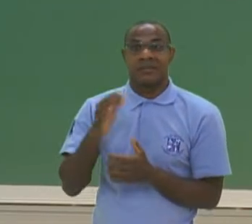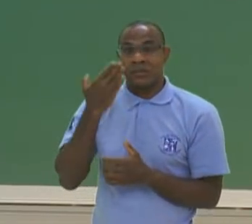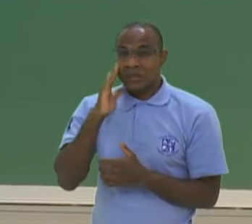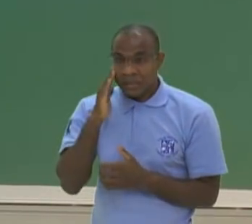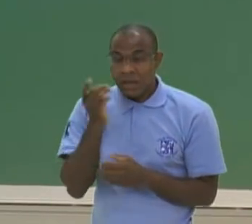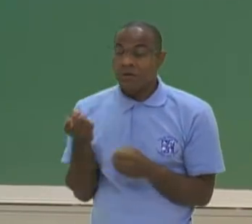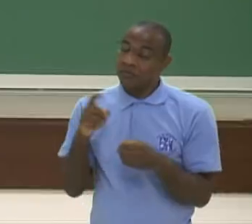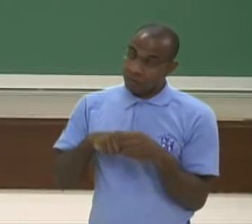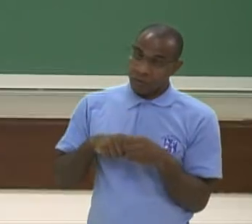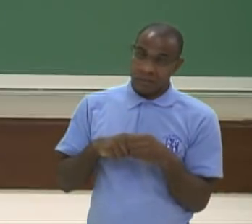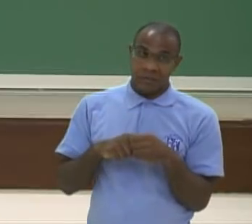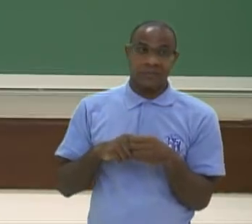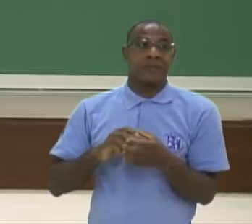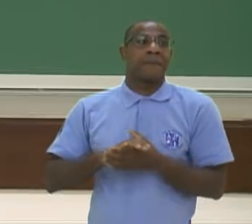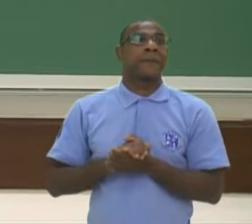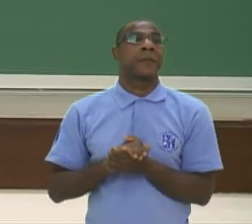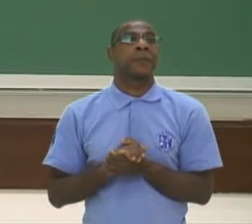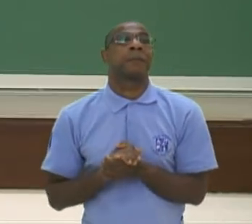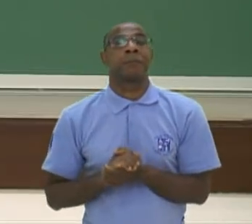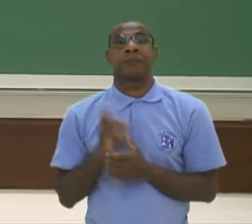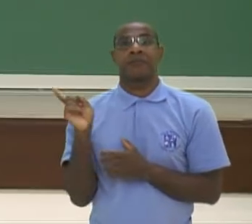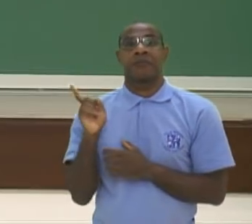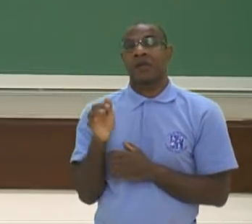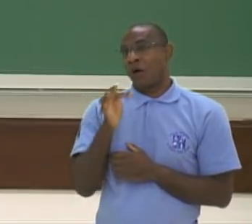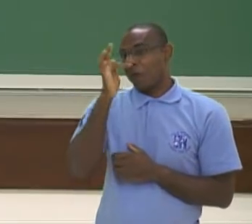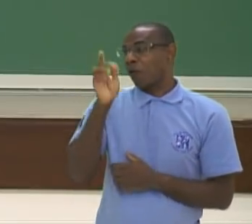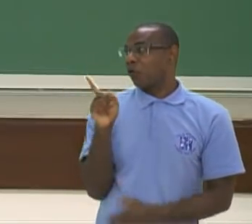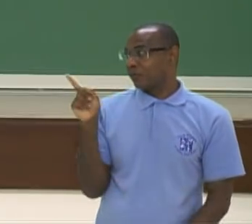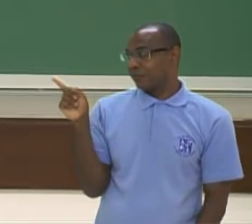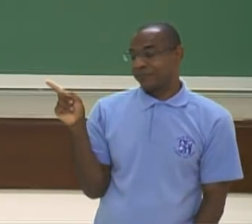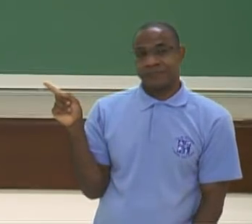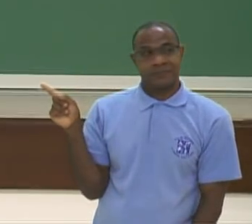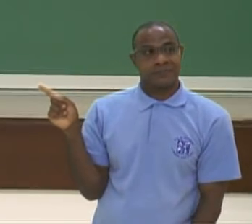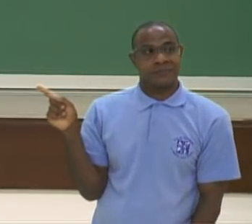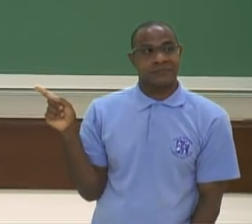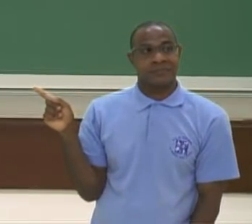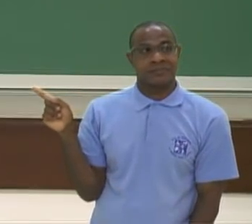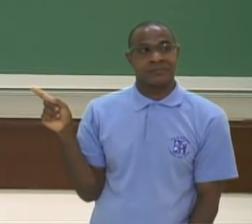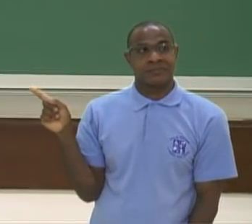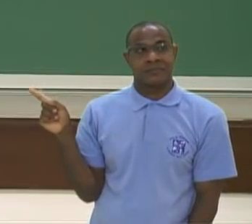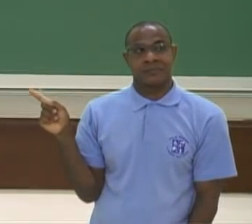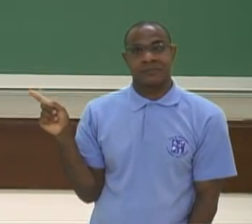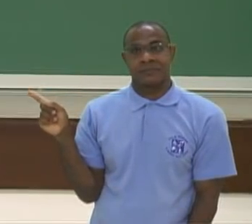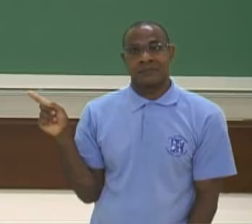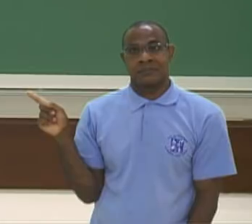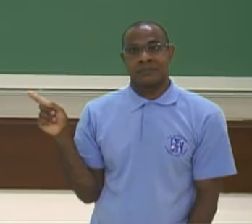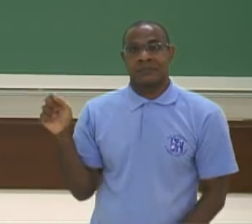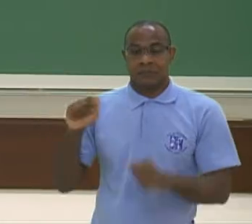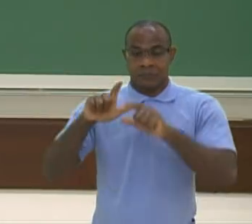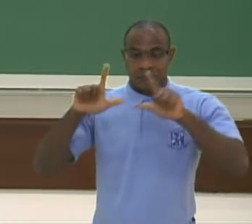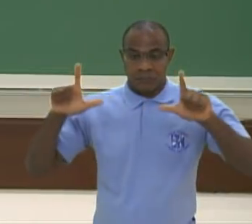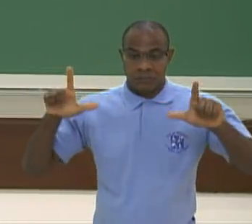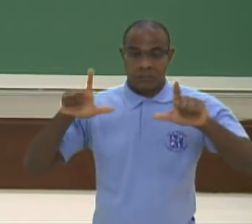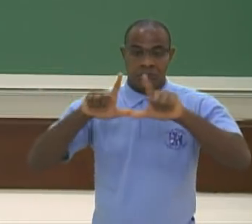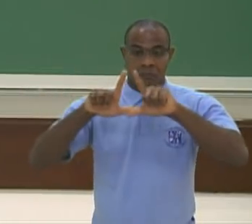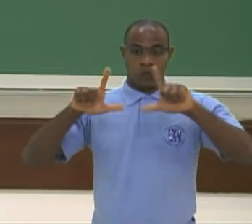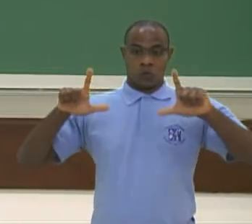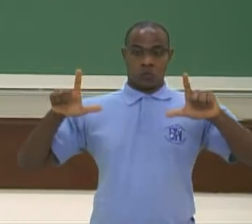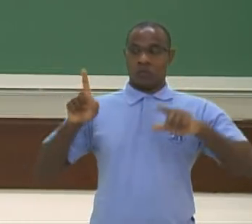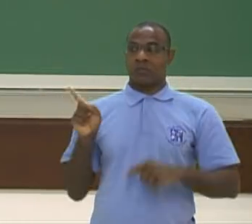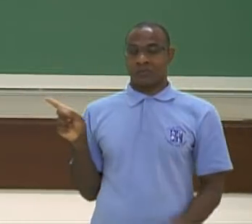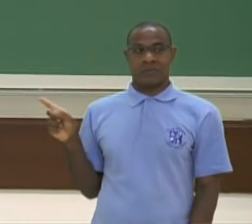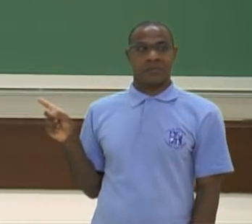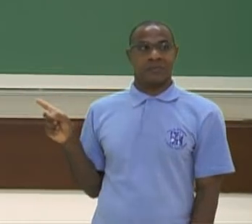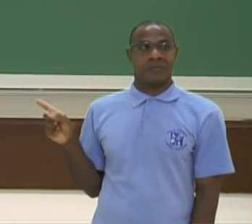novo. Aqui na nossa flor, eu vou mostrar para você, o nosso super cameraman vai dar um zoom aqui, e a gente tem aqui, ó, essa